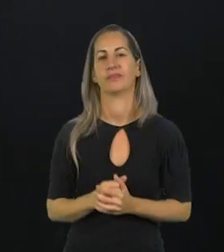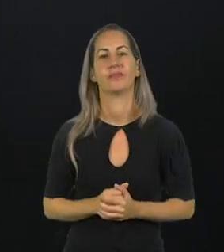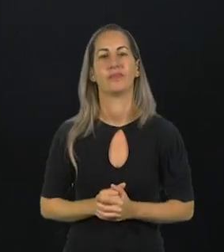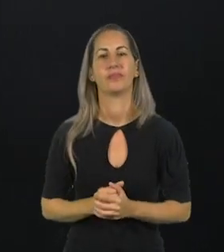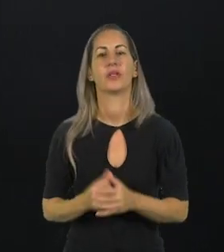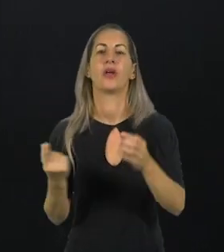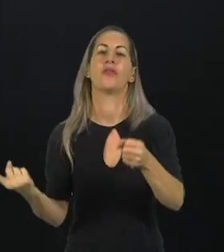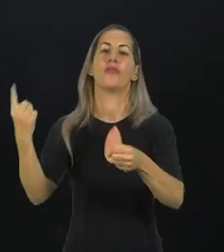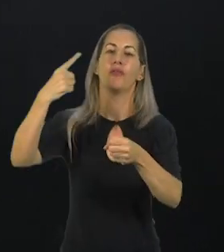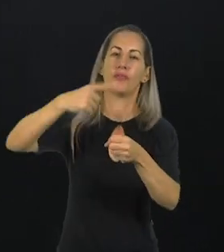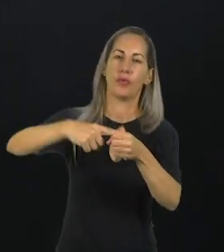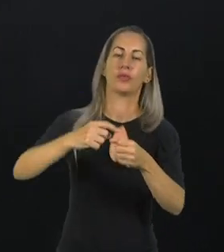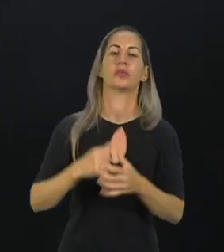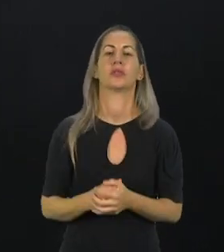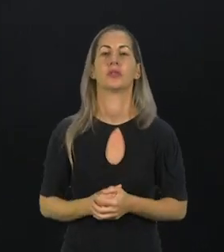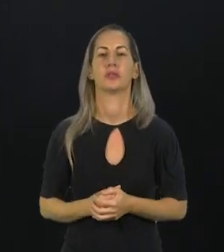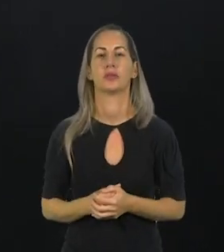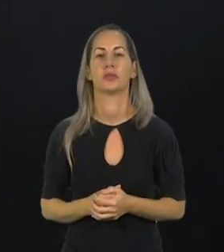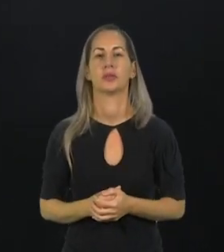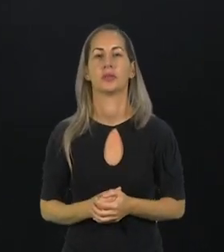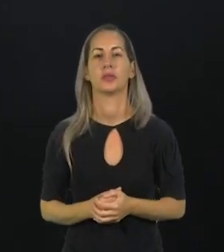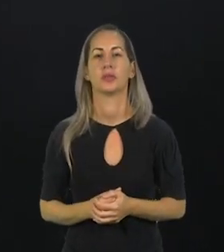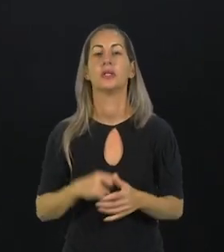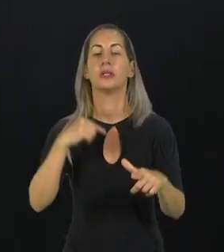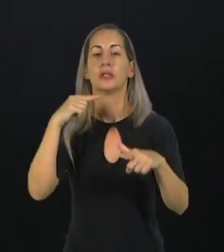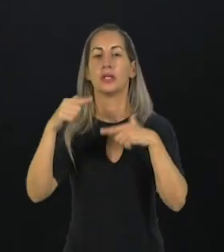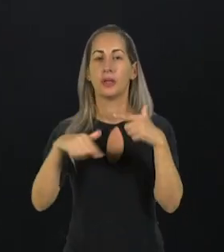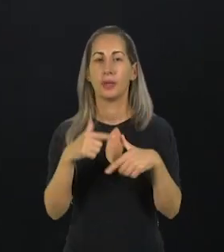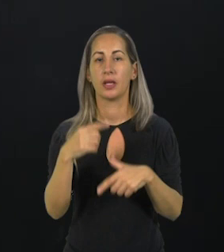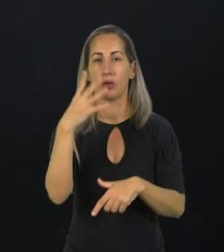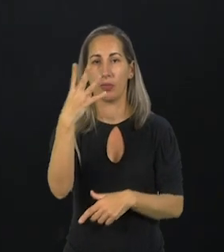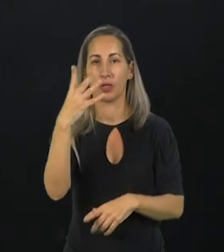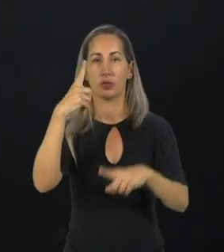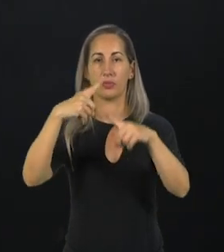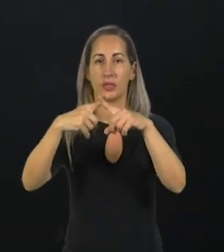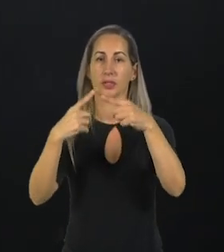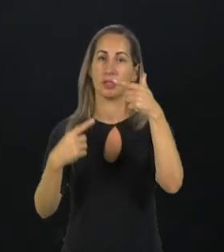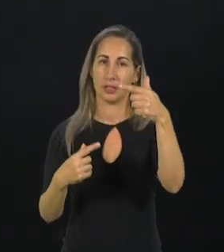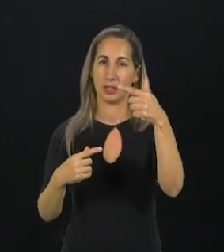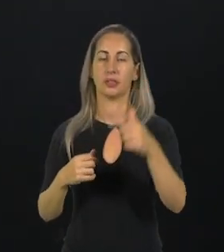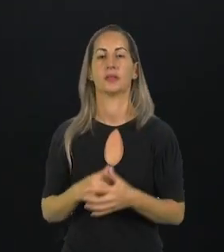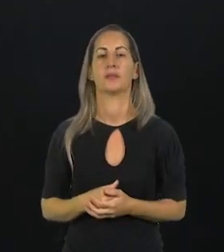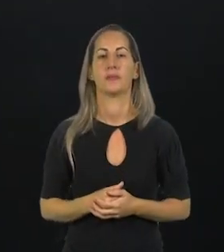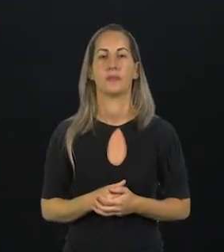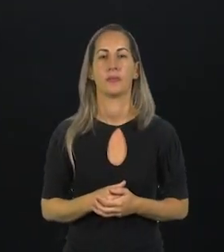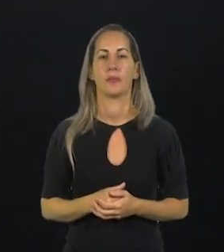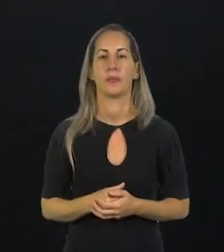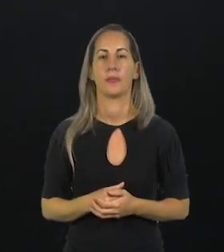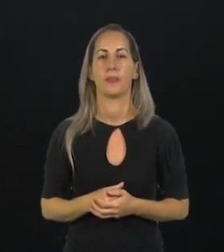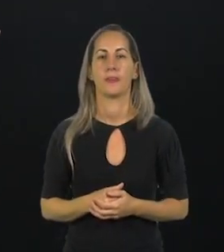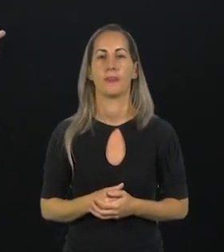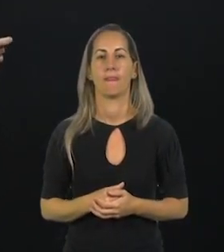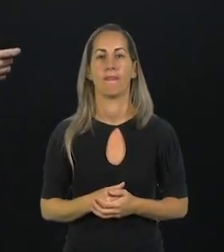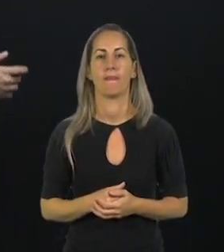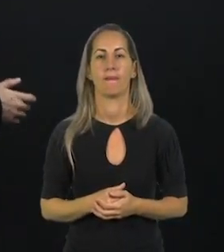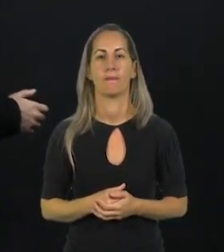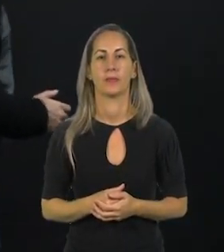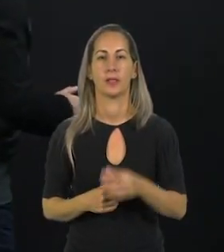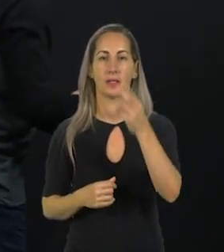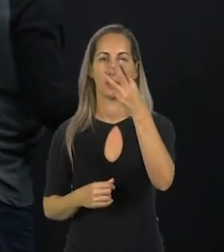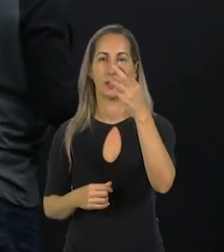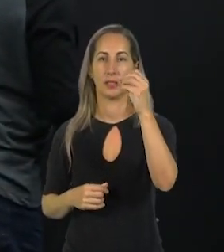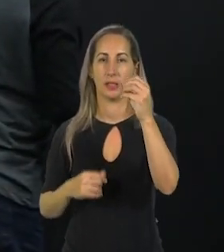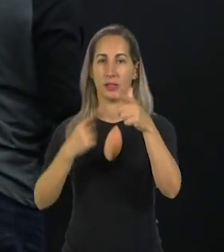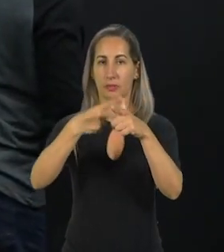Então, a gente volta a uma unidade. Logo, eu vou trabalhar com 4 vezes 7. Automaticamente, então, 30